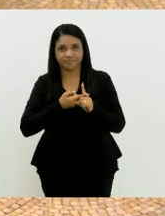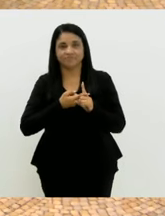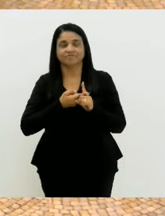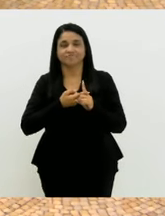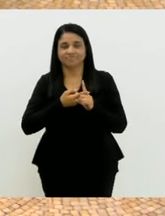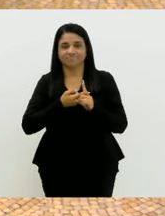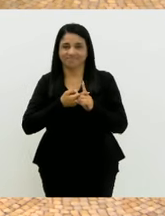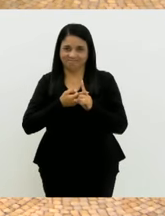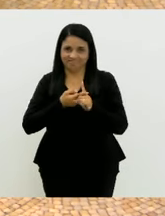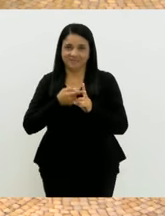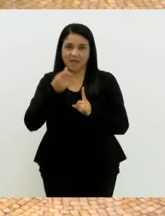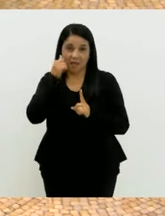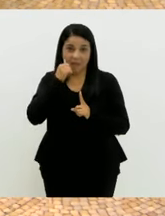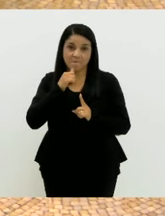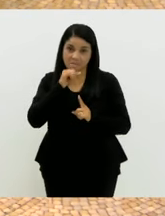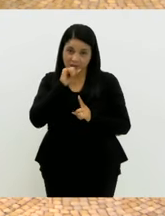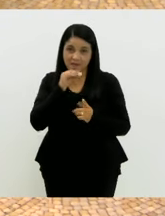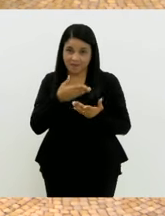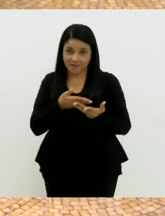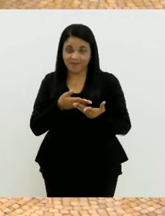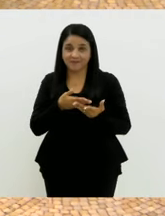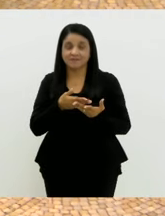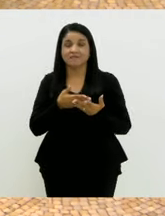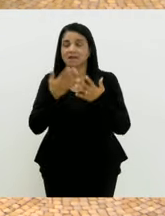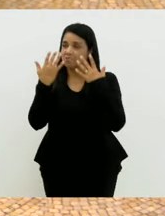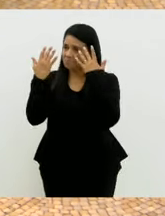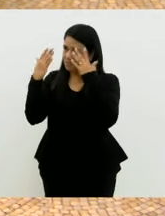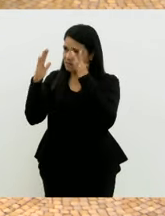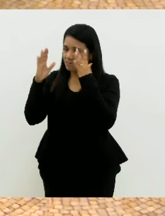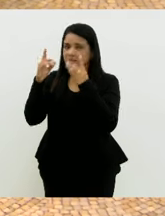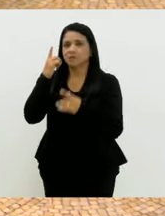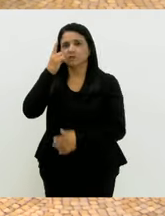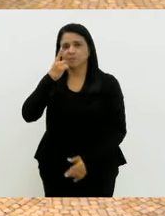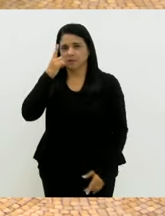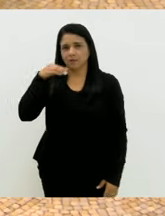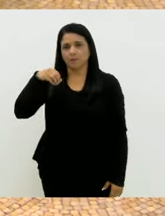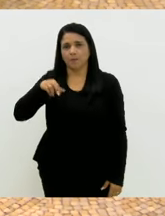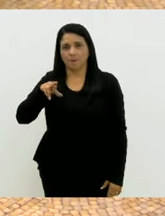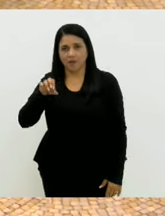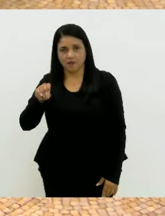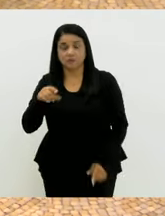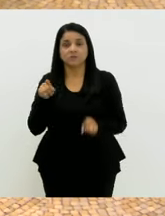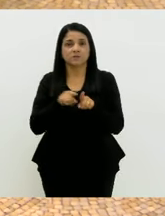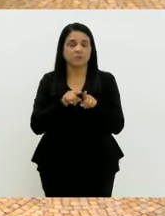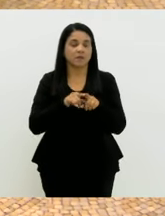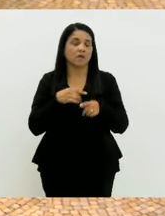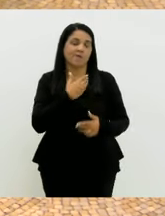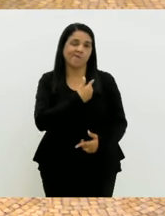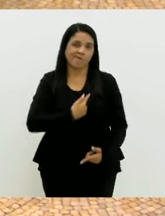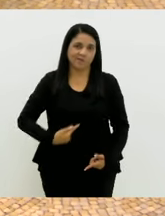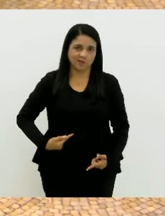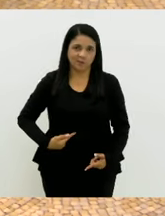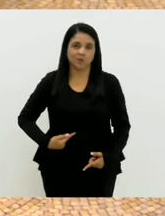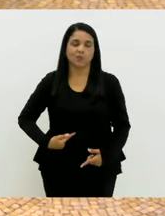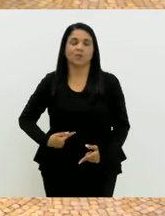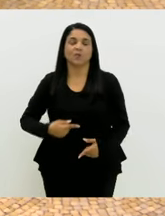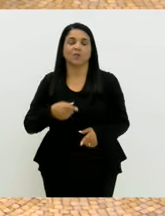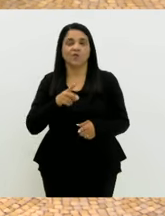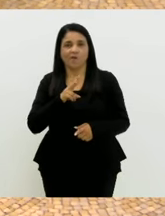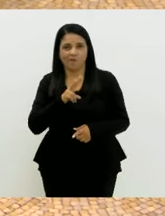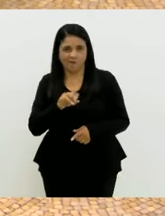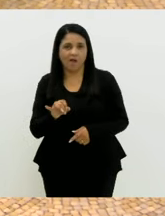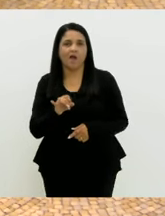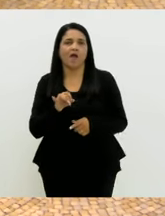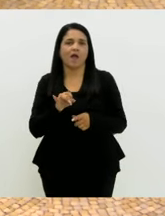Quero parabenizar o senhor e tenho certeza que o governador Cláudio Castro irá atender o mais breve possível